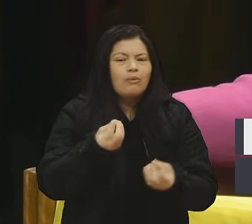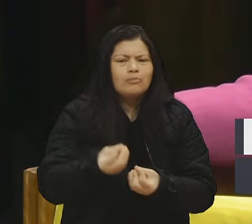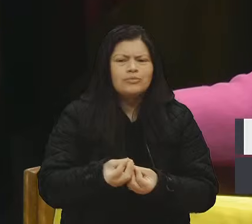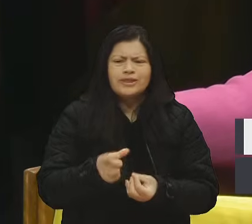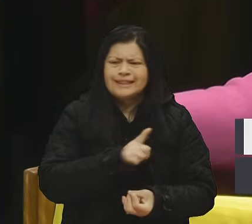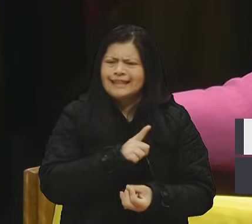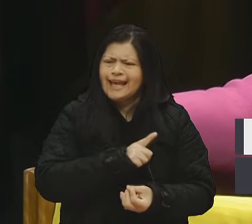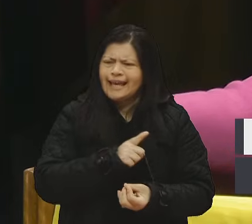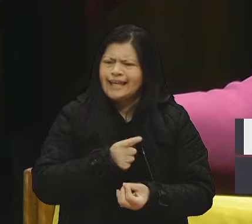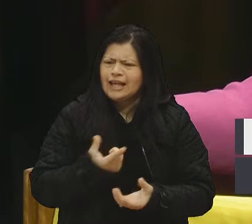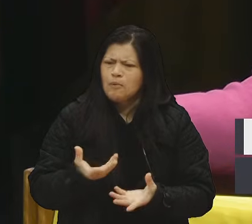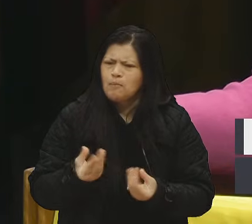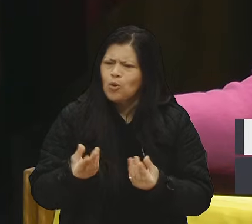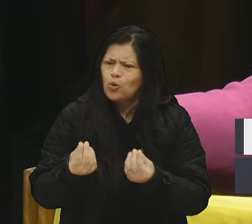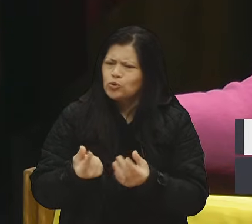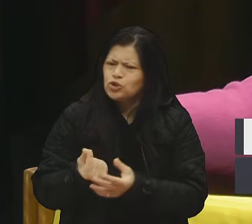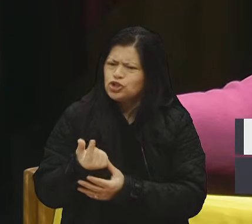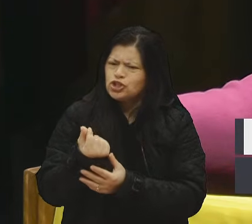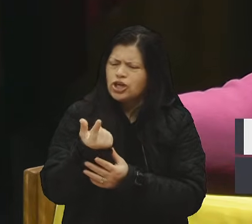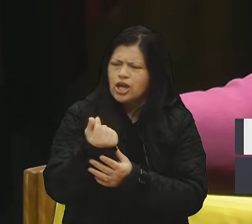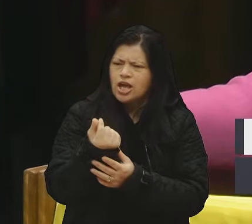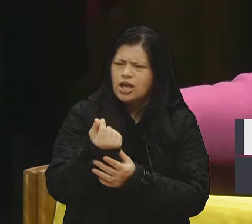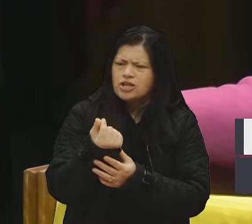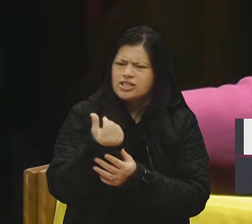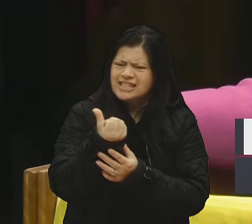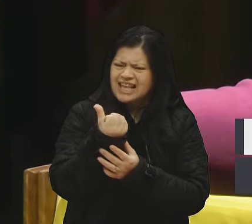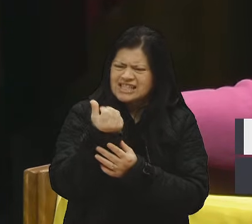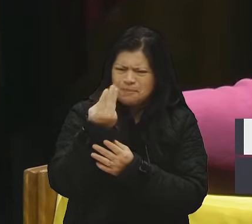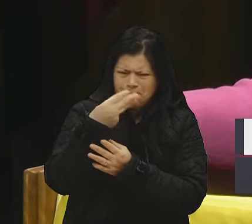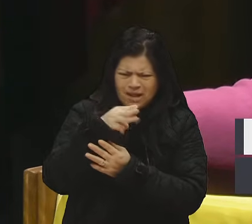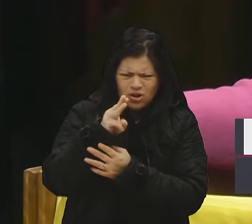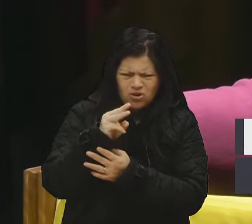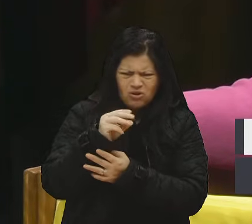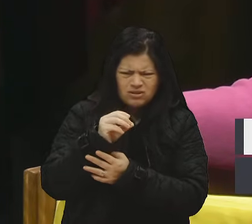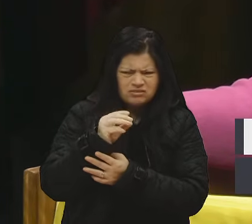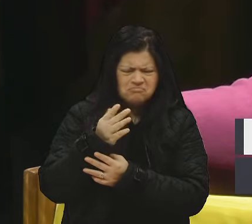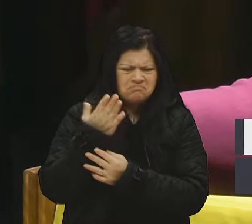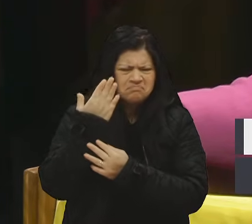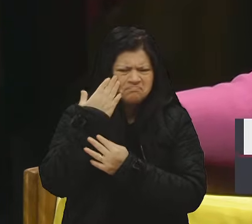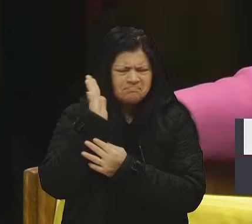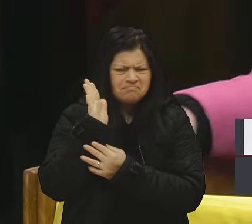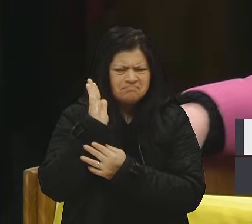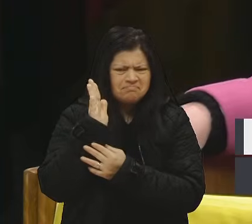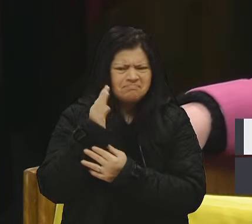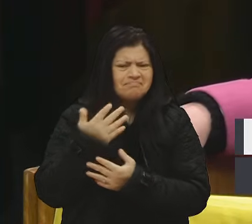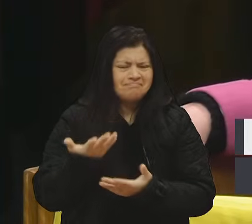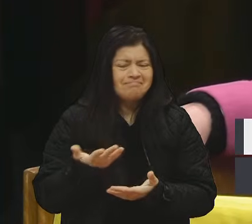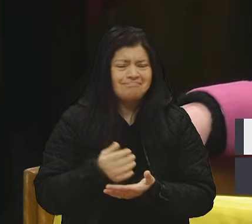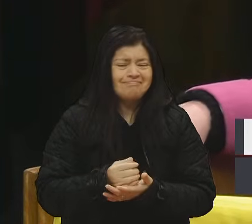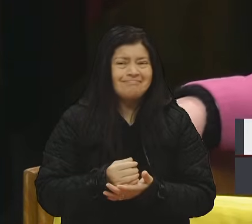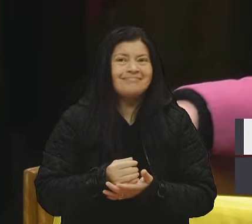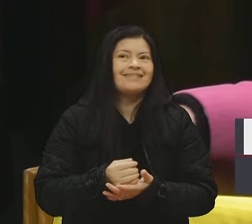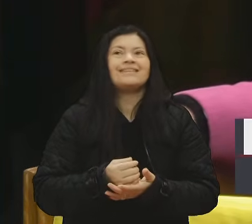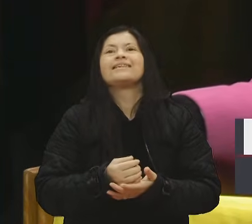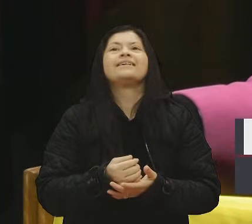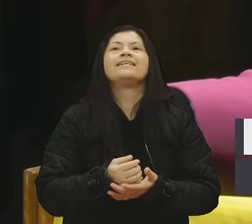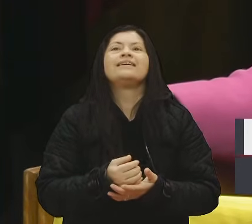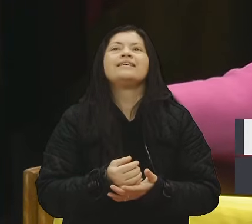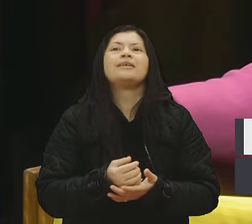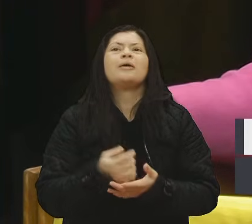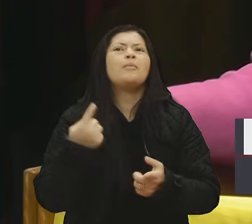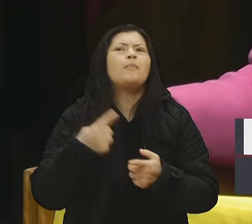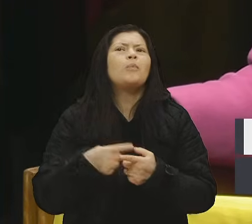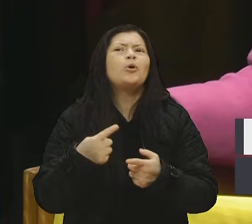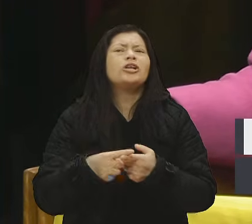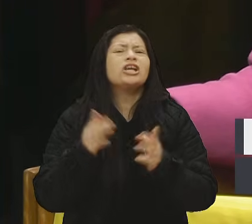dinheiro, 6 milhões, às vezes eu me confundo, bilhões, aqui... Por que eles já